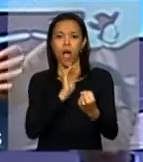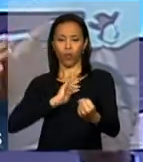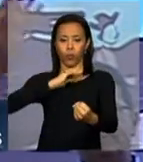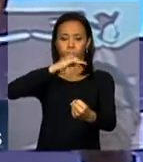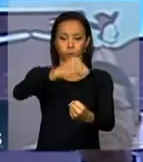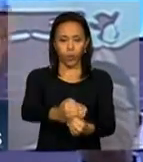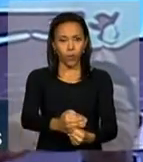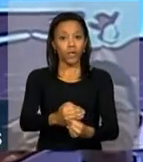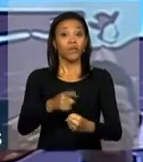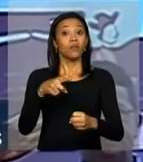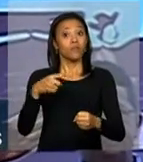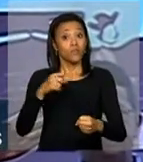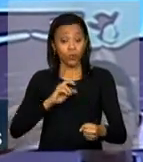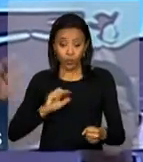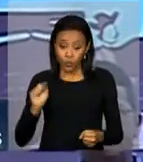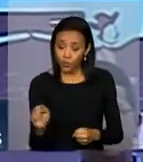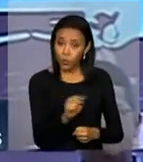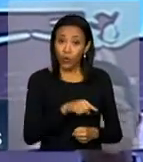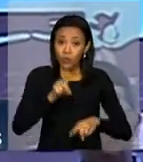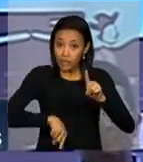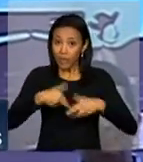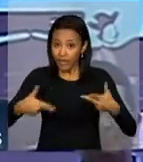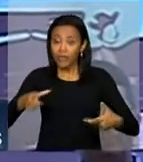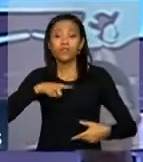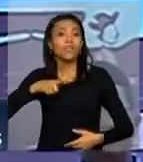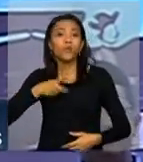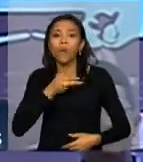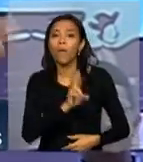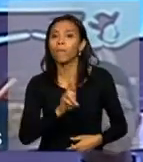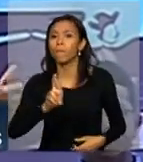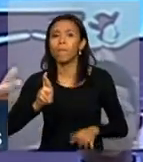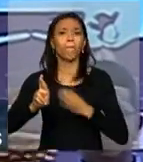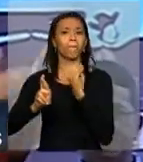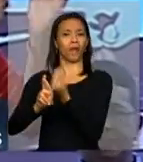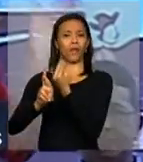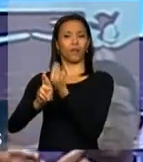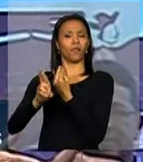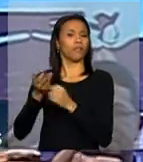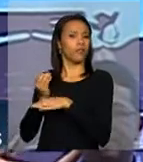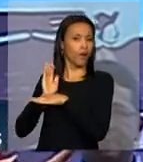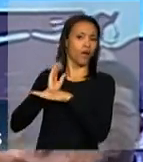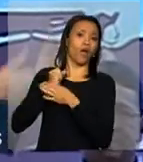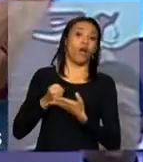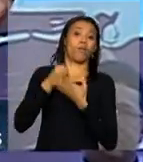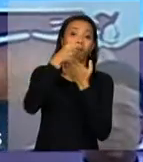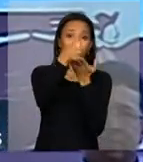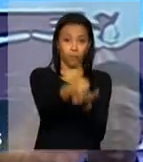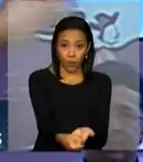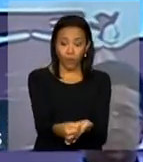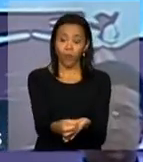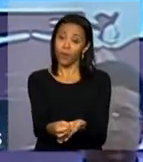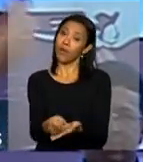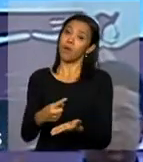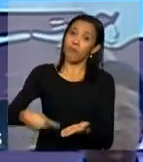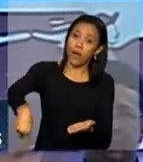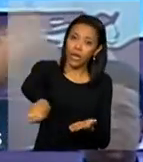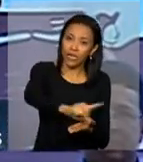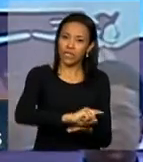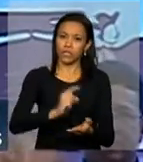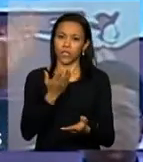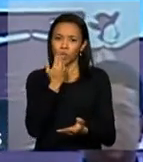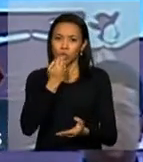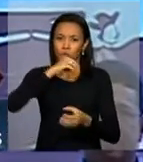têm uma função. Qual é a função? De dar apoio justamente para essa produção